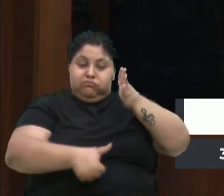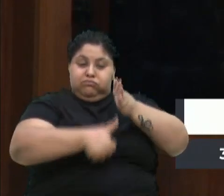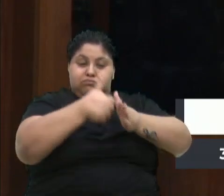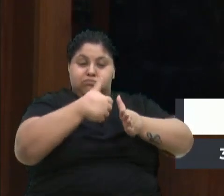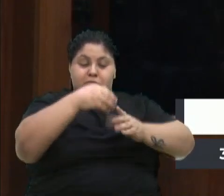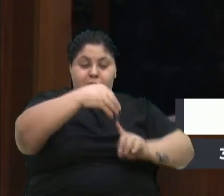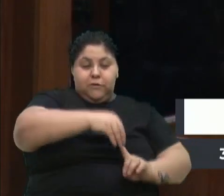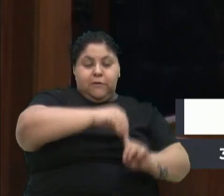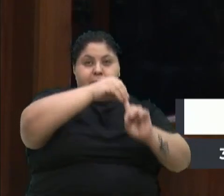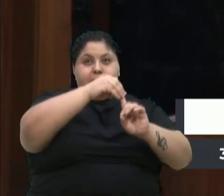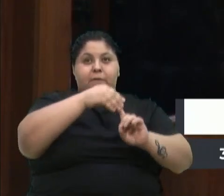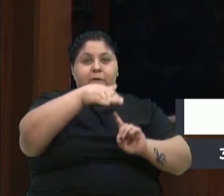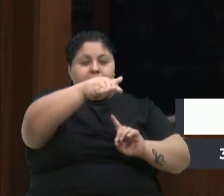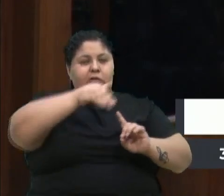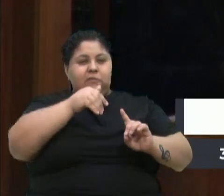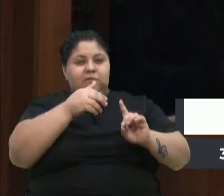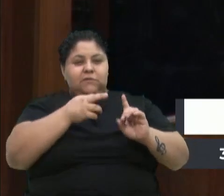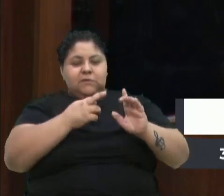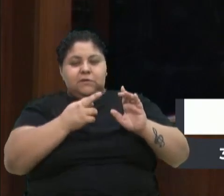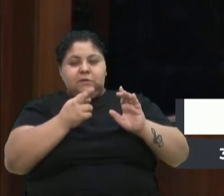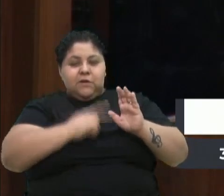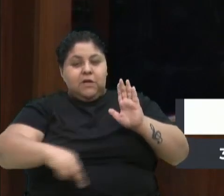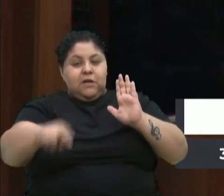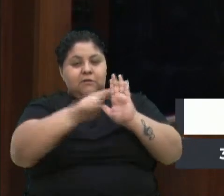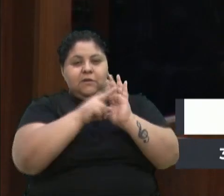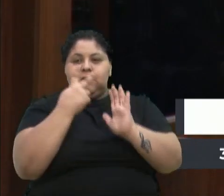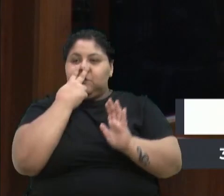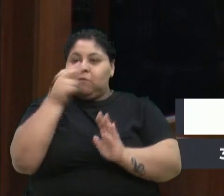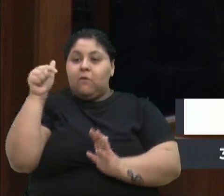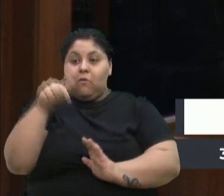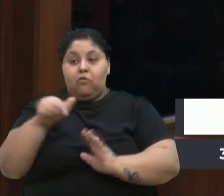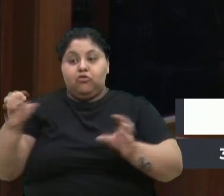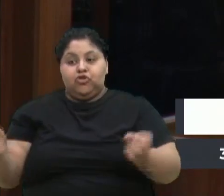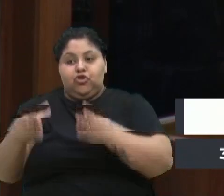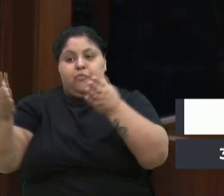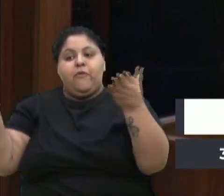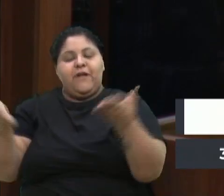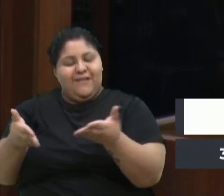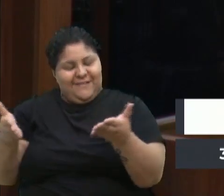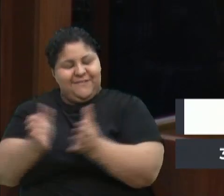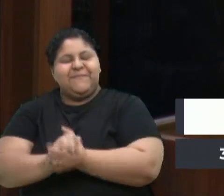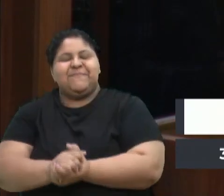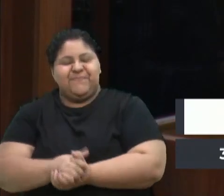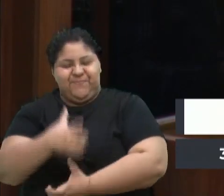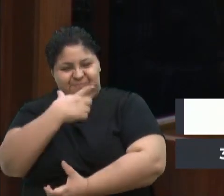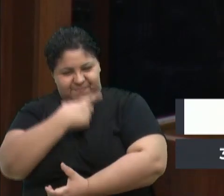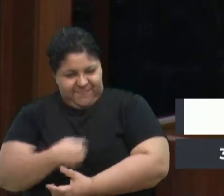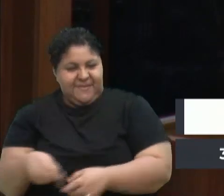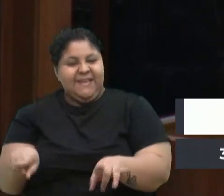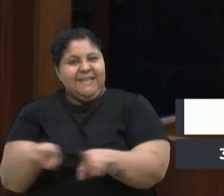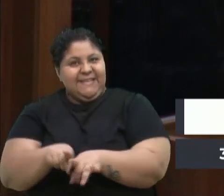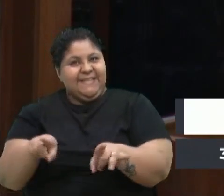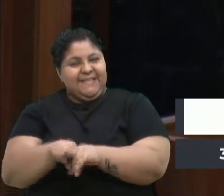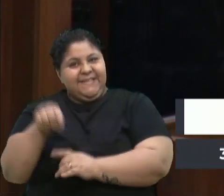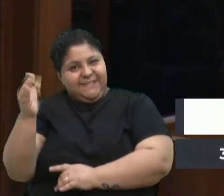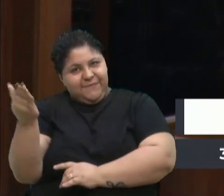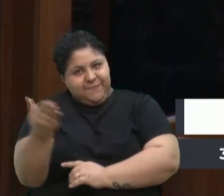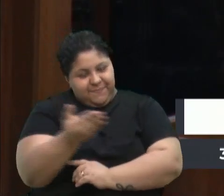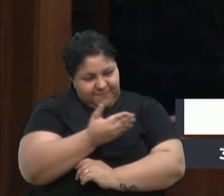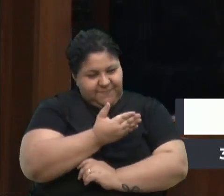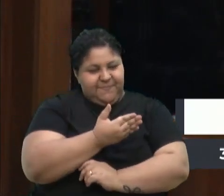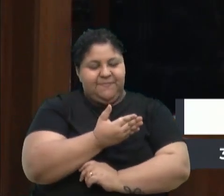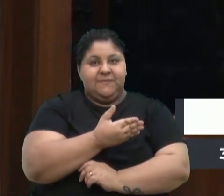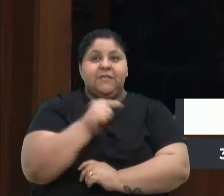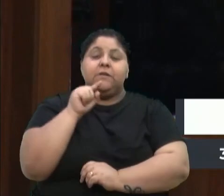alcançar resultados como este, festejando hoje. Essas medalhas também são de vocês. E